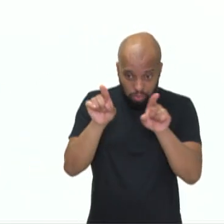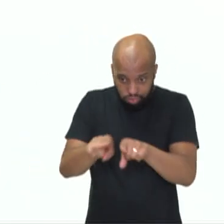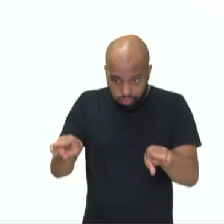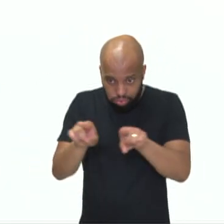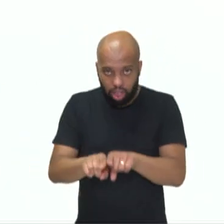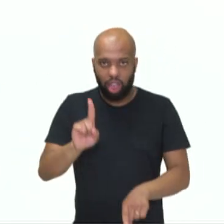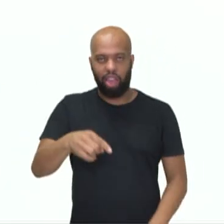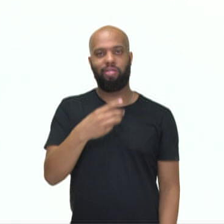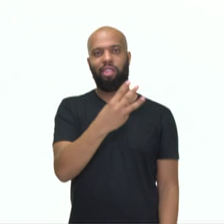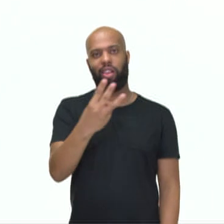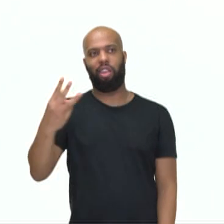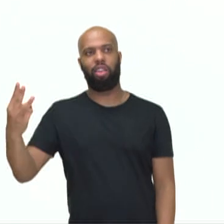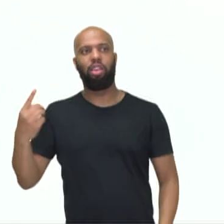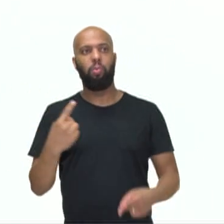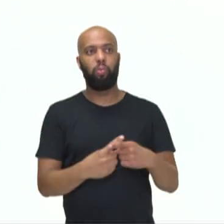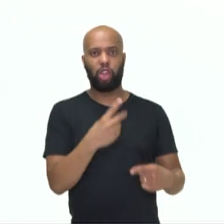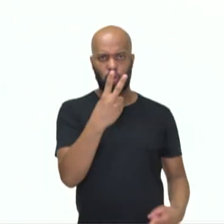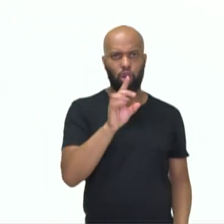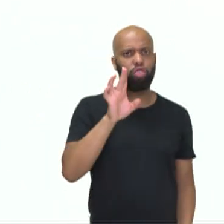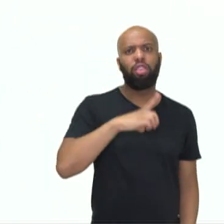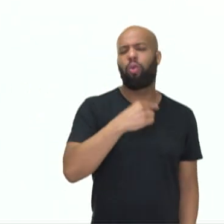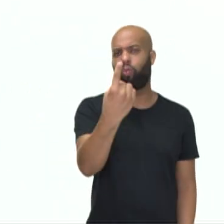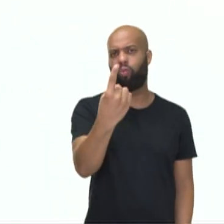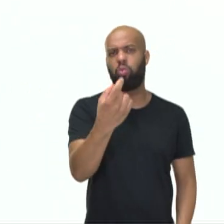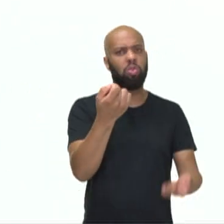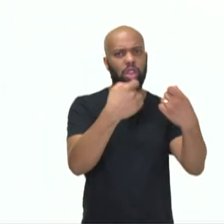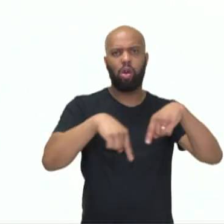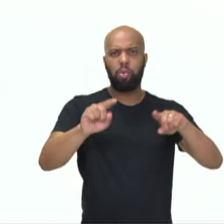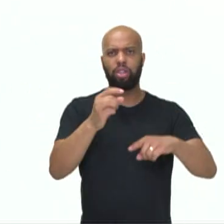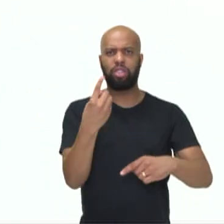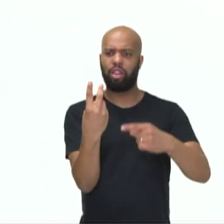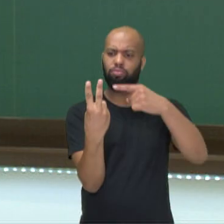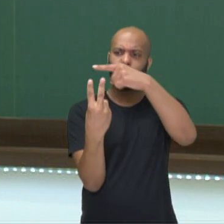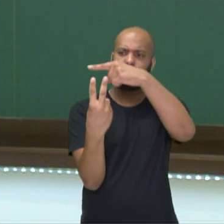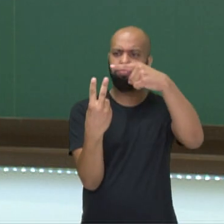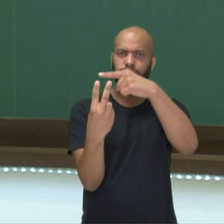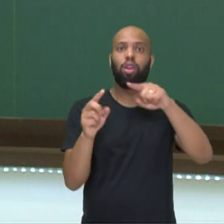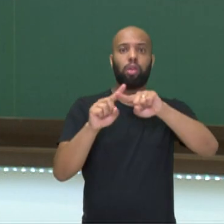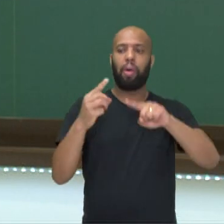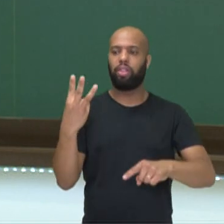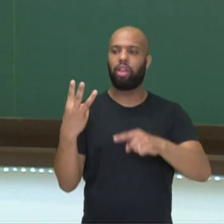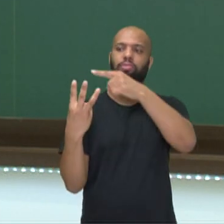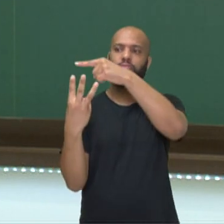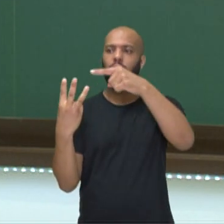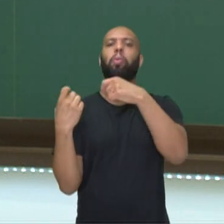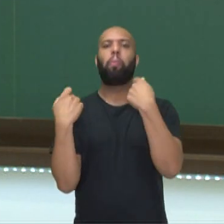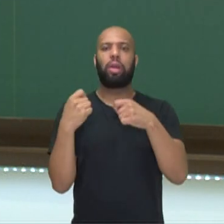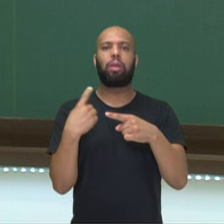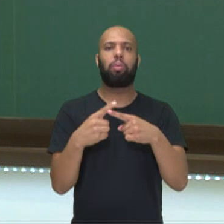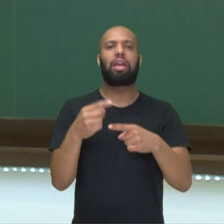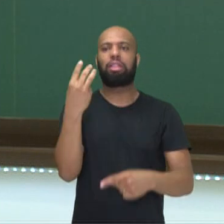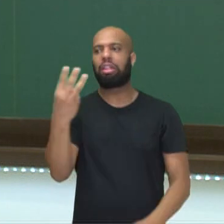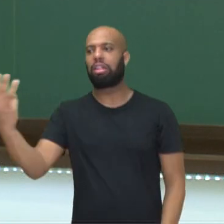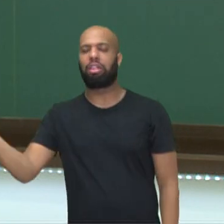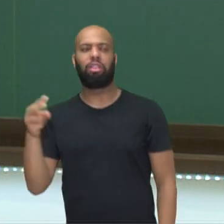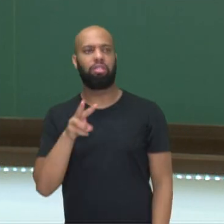3. Nesse caso, o antiperíodo é 2 e o período é 3. No exemplo seguinte,